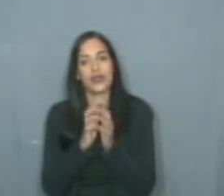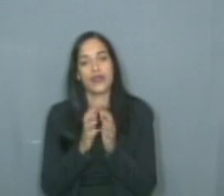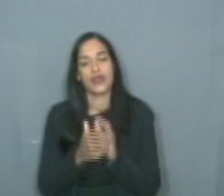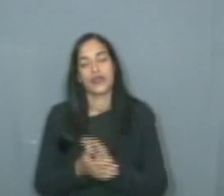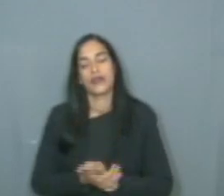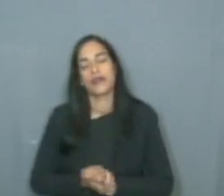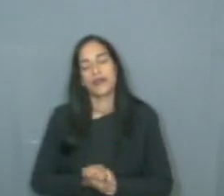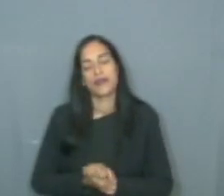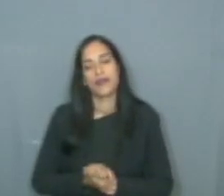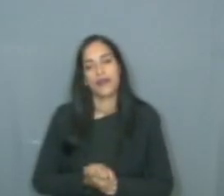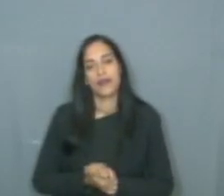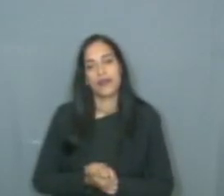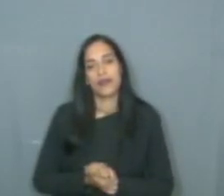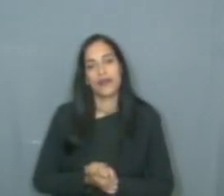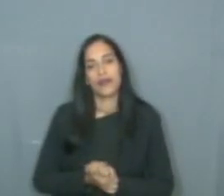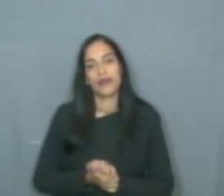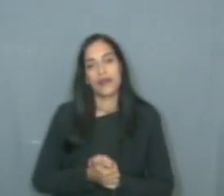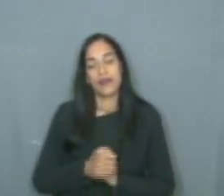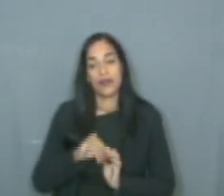O Joaquim